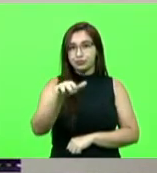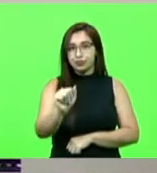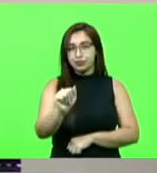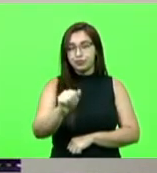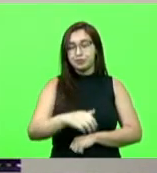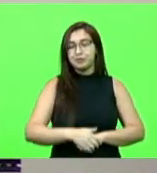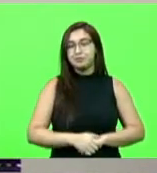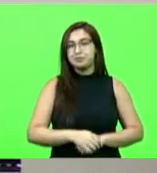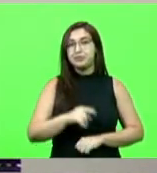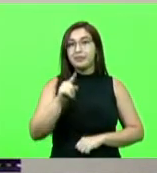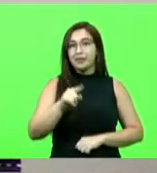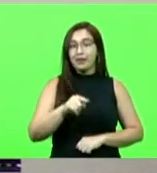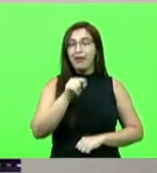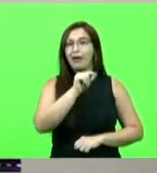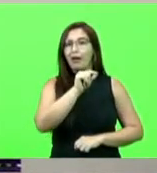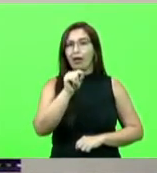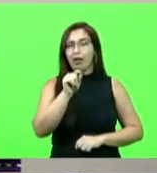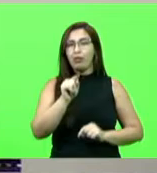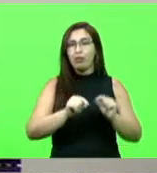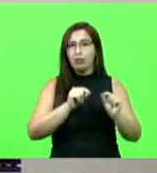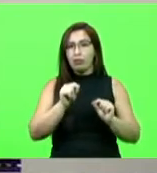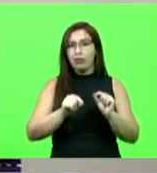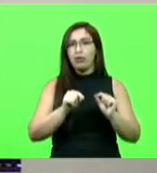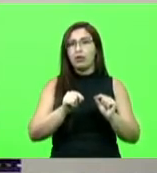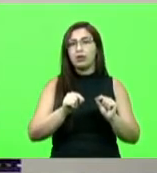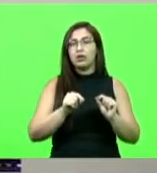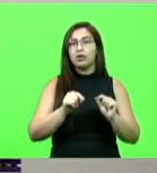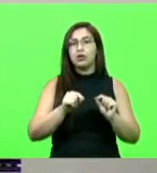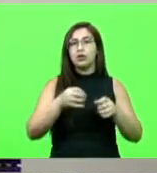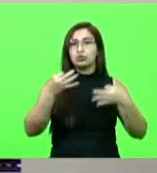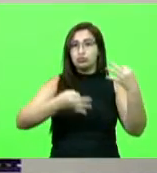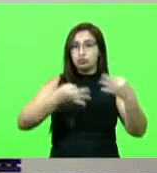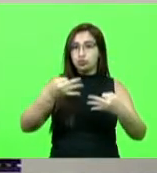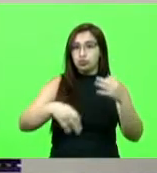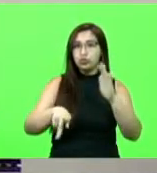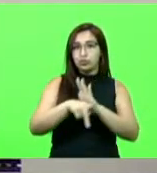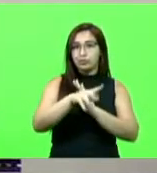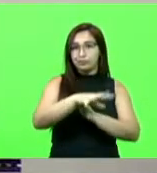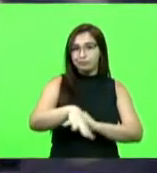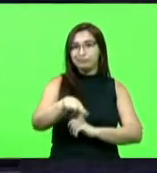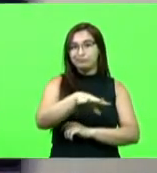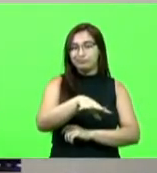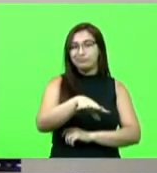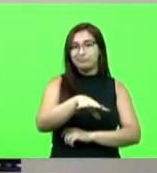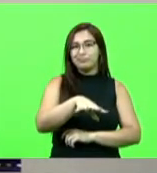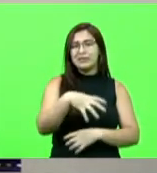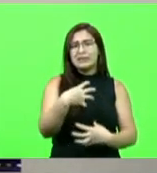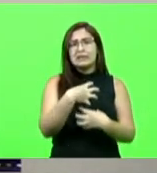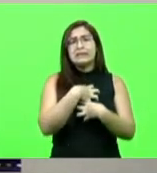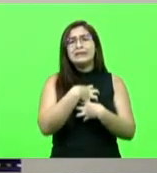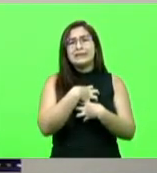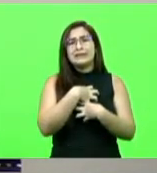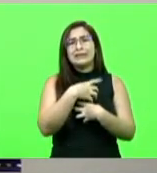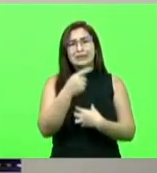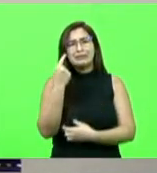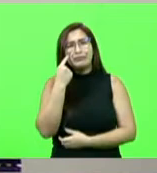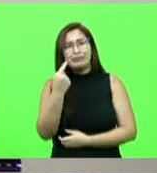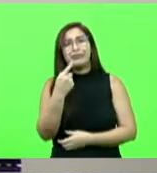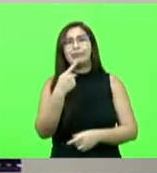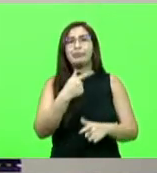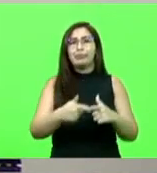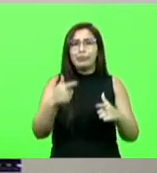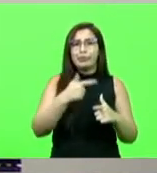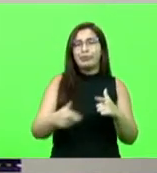é promotora de justiça e sentiu os problemas dessa doença.